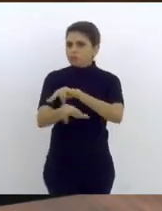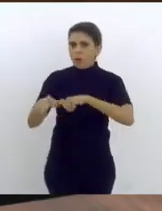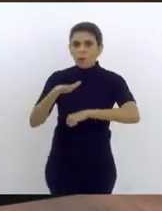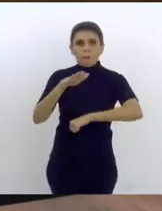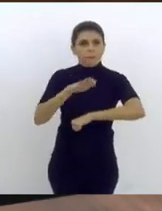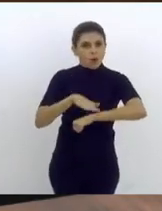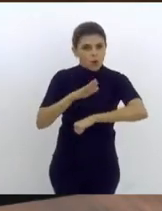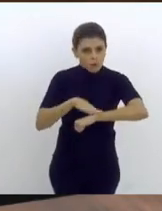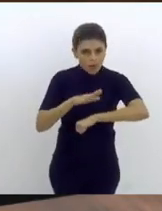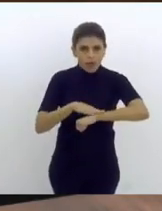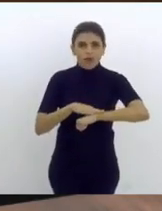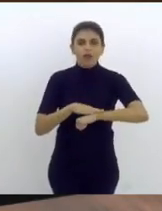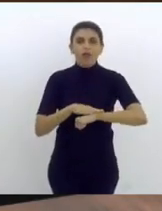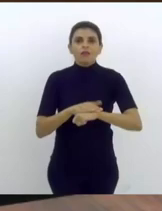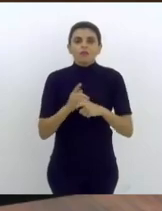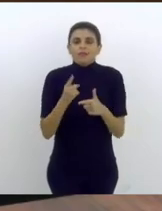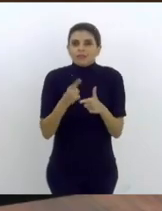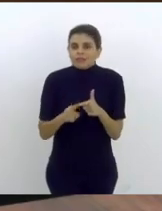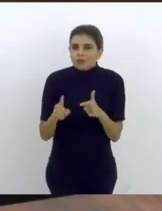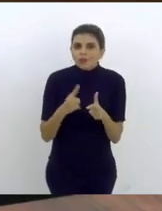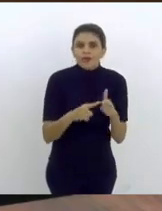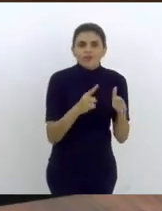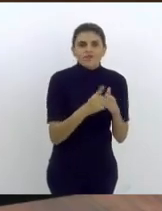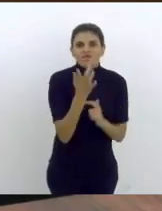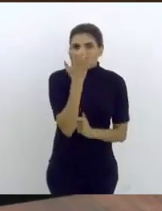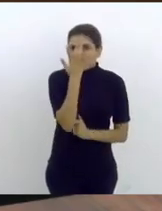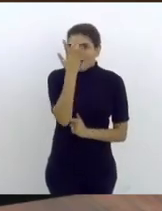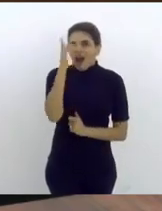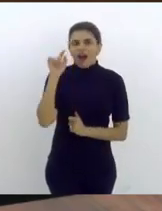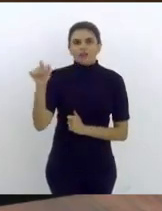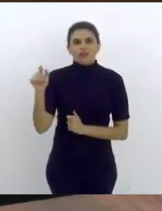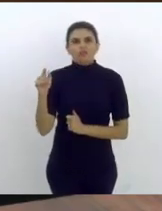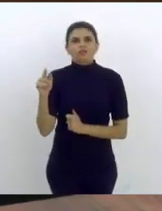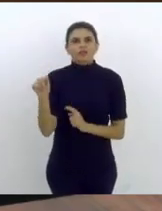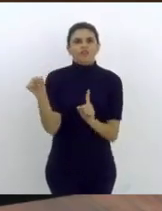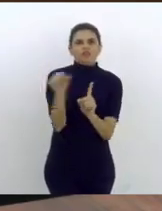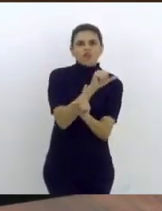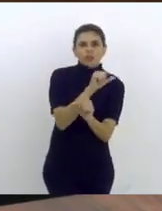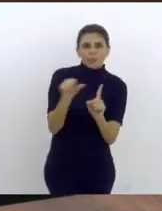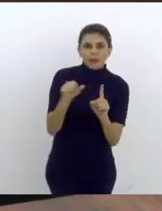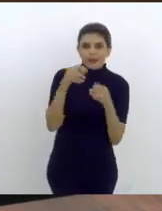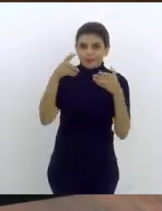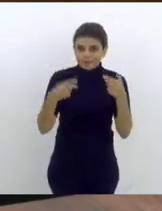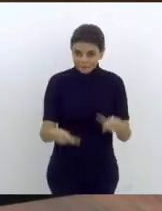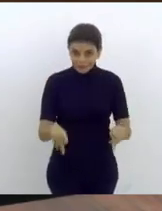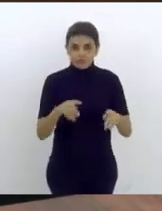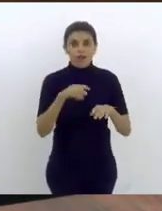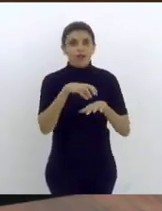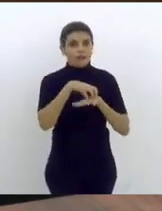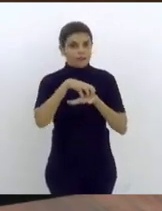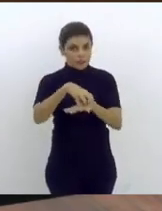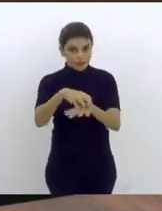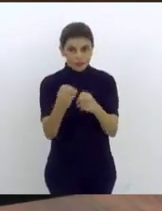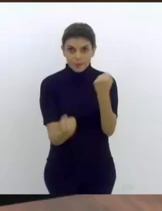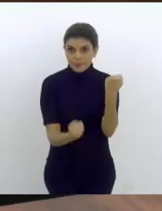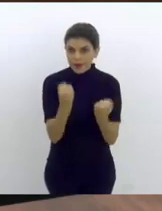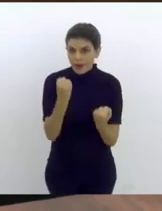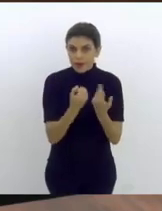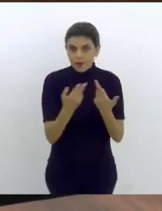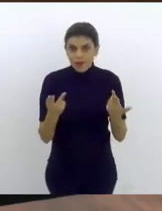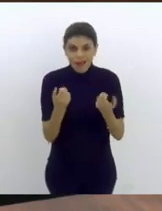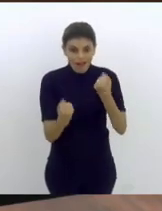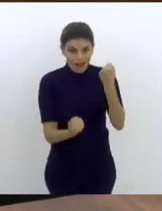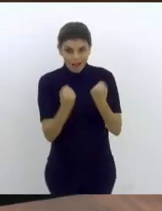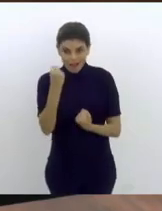sendo colocadas numa situação de vulnerabilidade nesse tipo de transporte importante dizer que carros